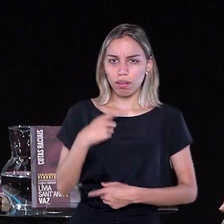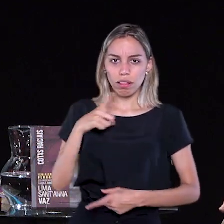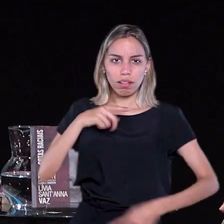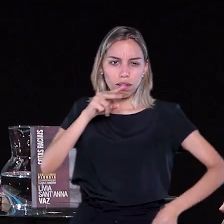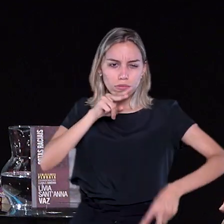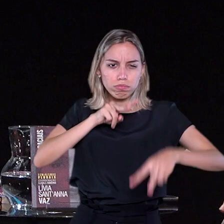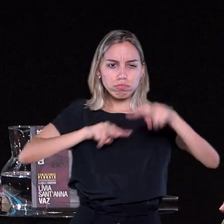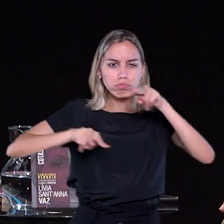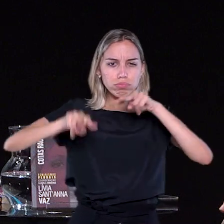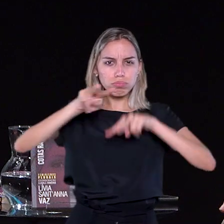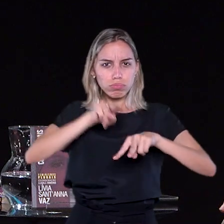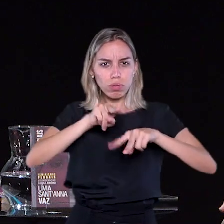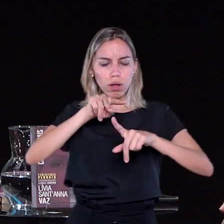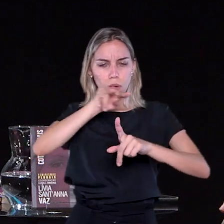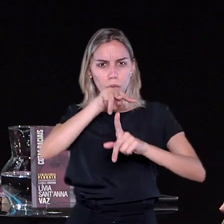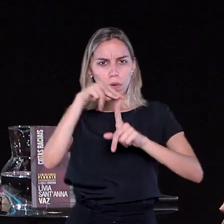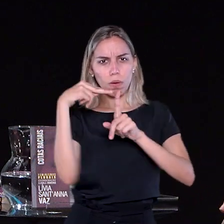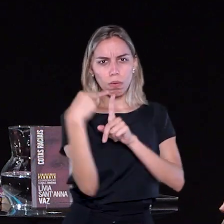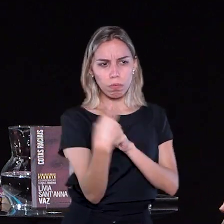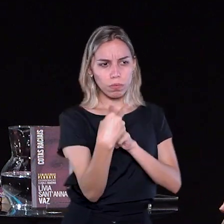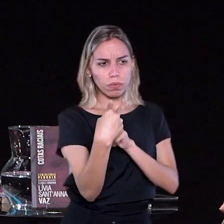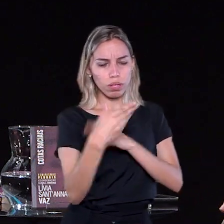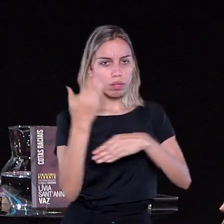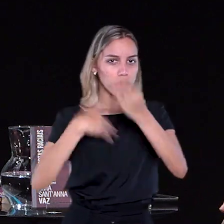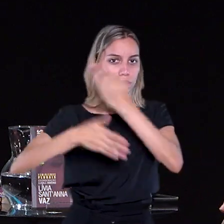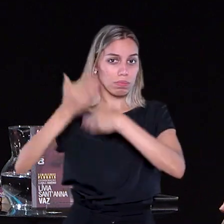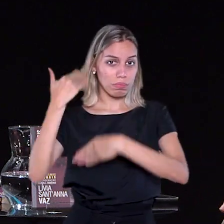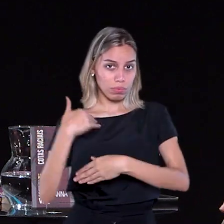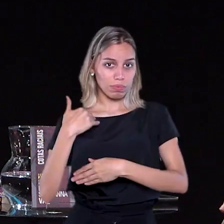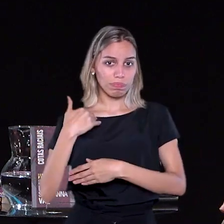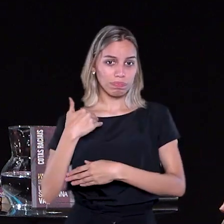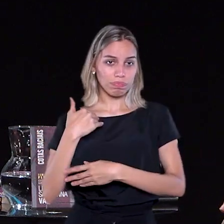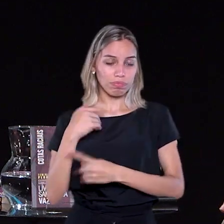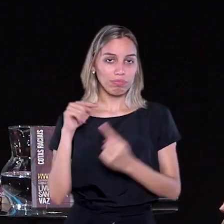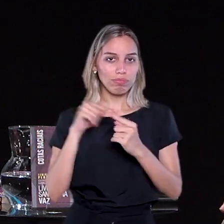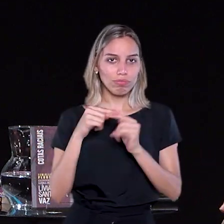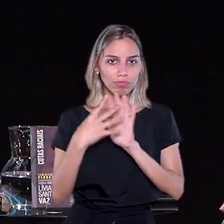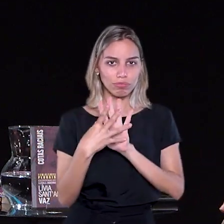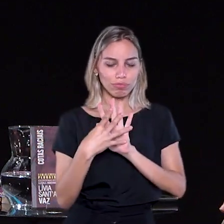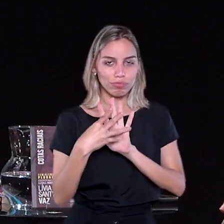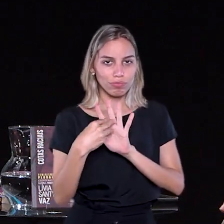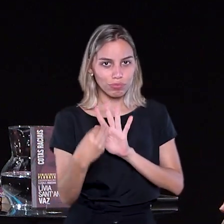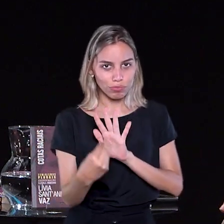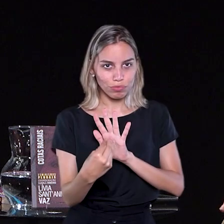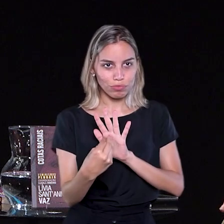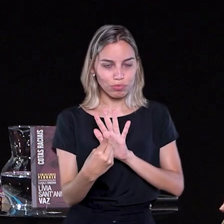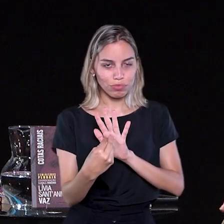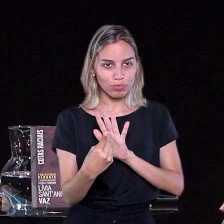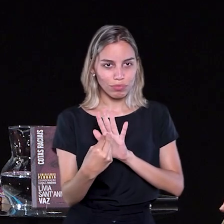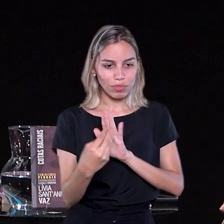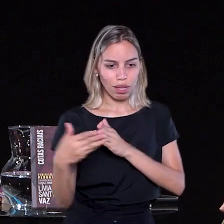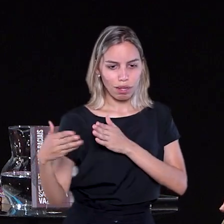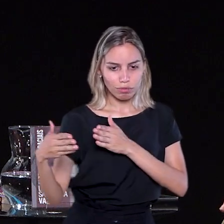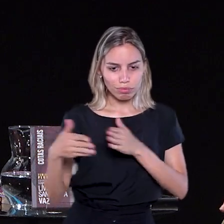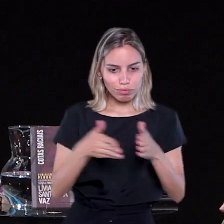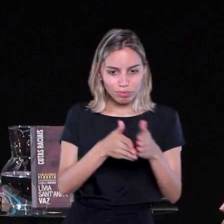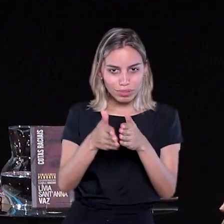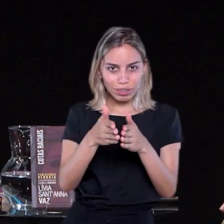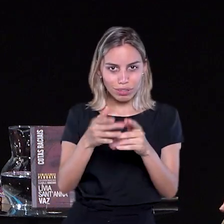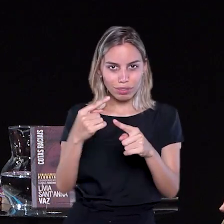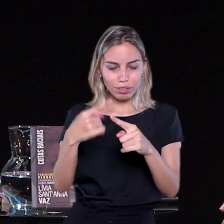colonial é uma espécie de modelo linear cuja academia seria